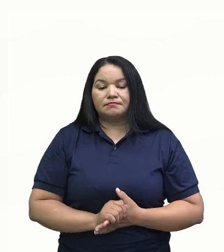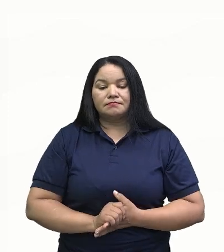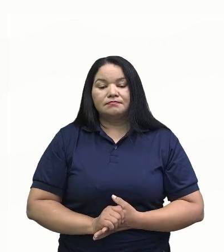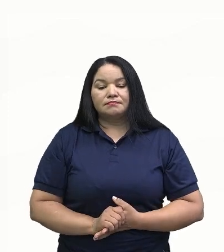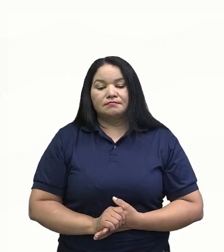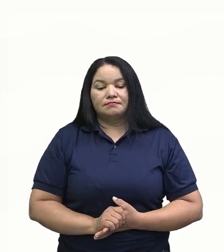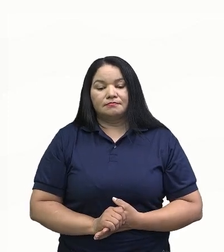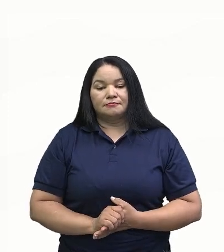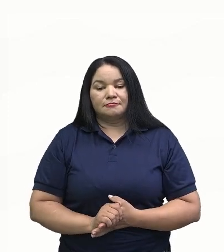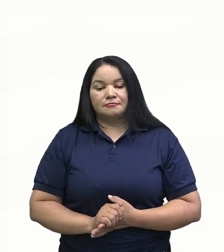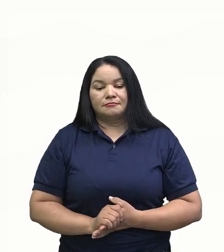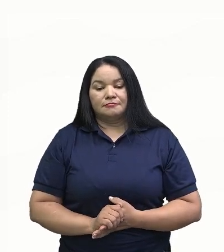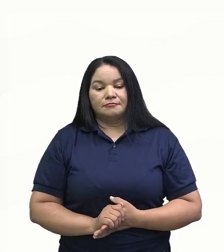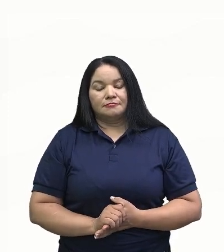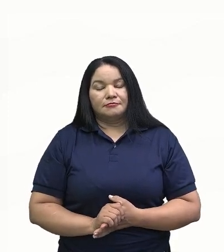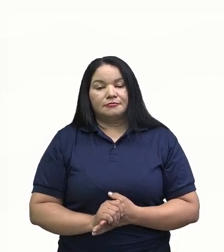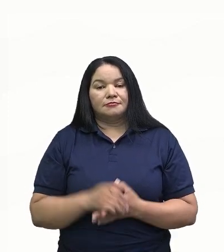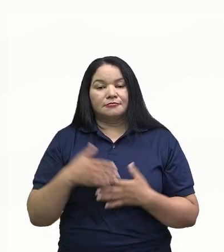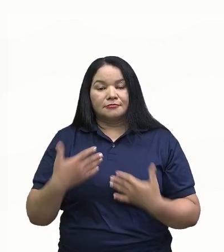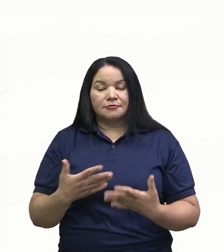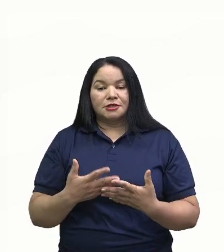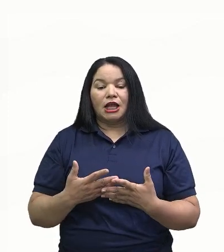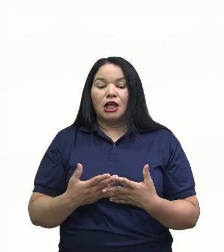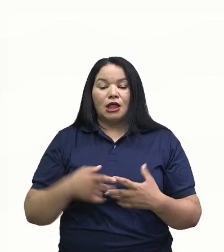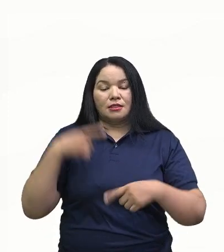silábica. E no momento da pronúncia, a gente vai